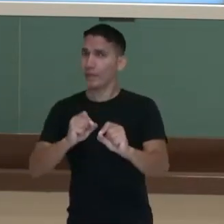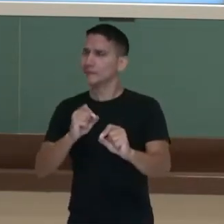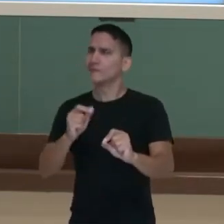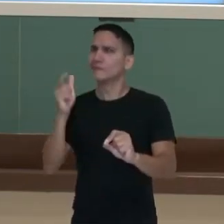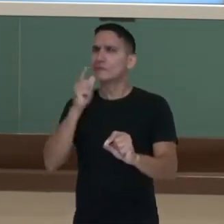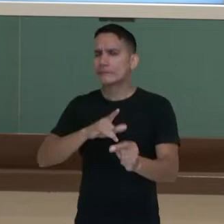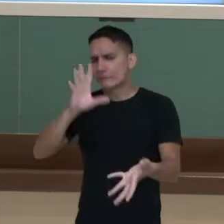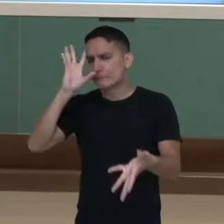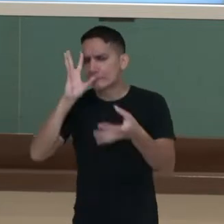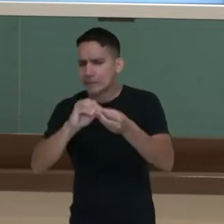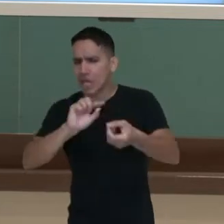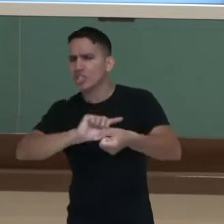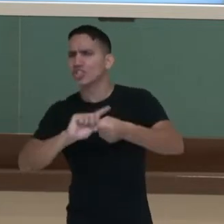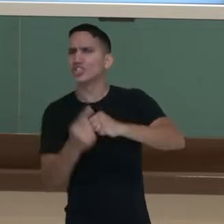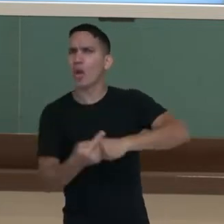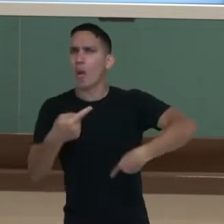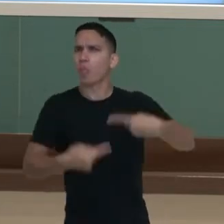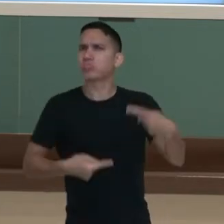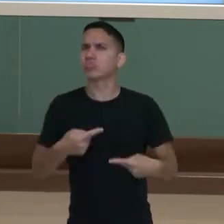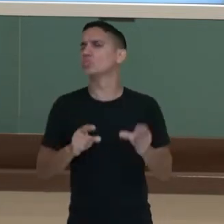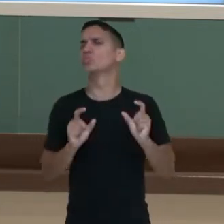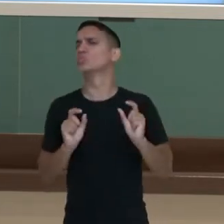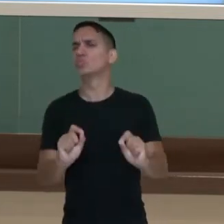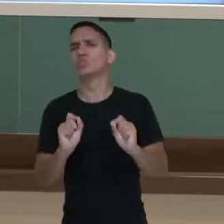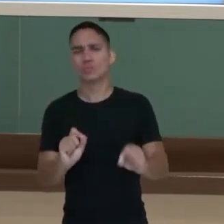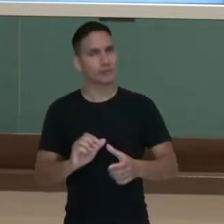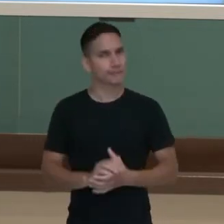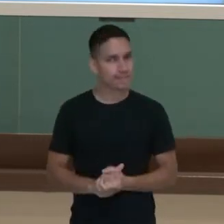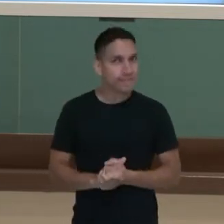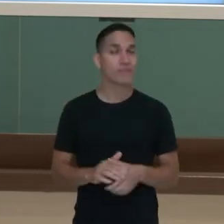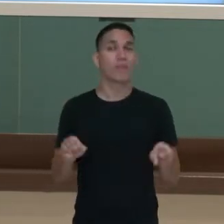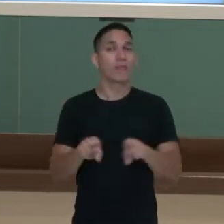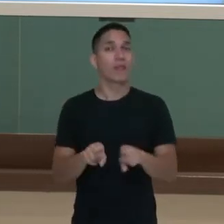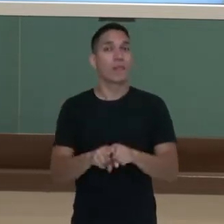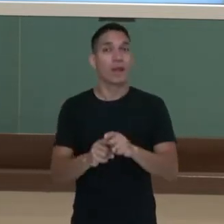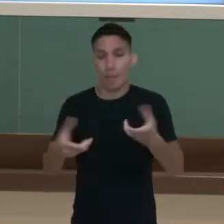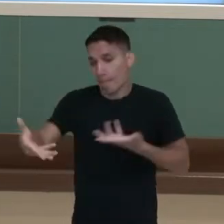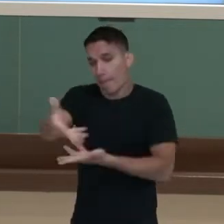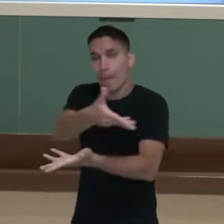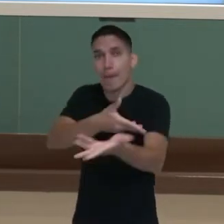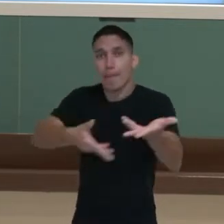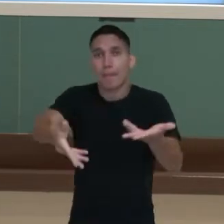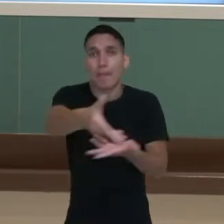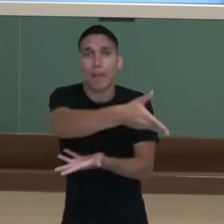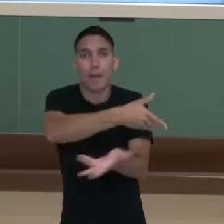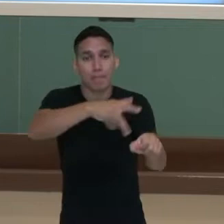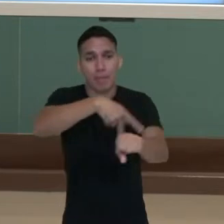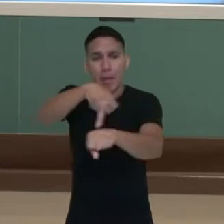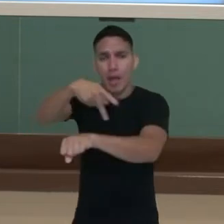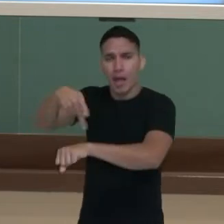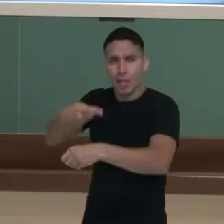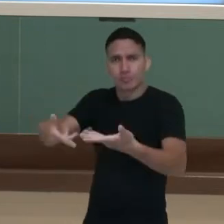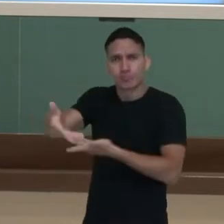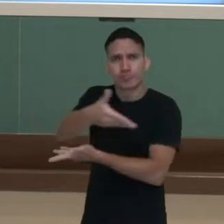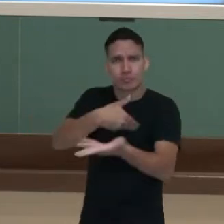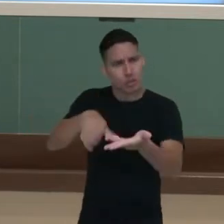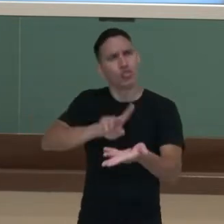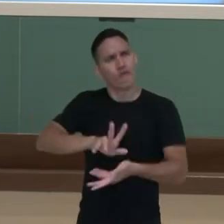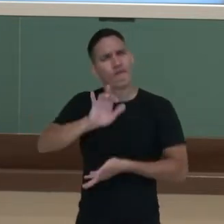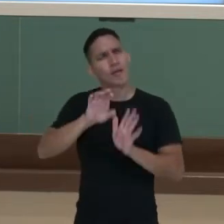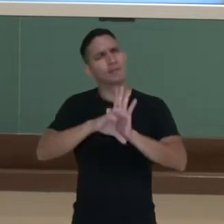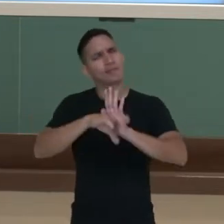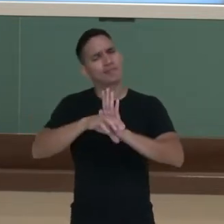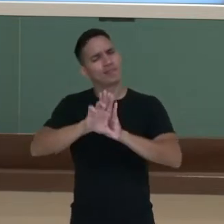por geopolítica, o que vem a ser a geopolítica, né? E também as relações internacionais, nós iremos aprofundar então esse